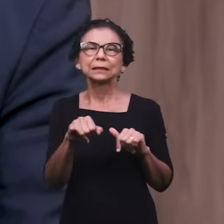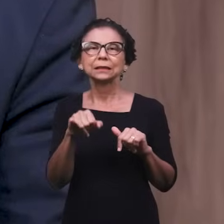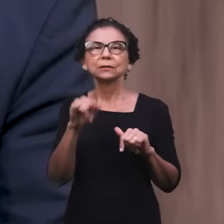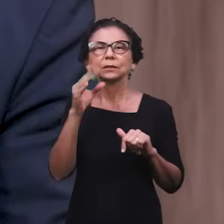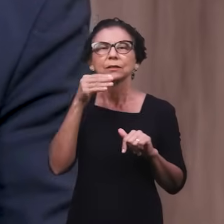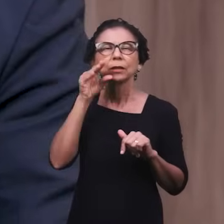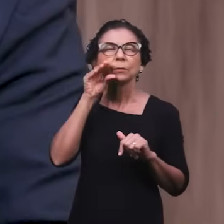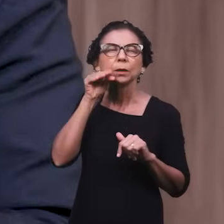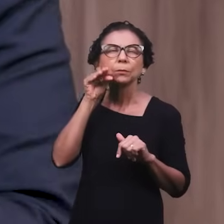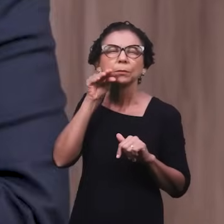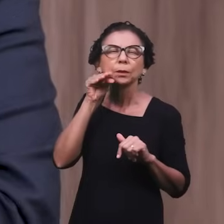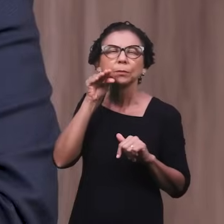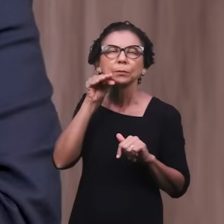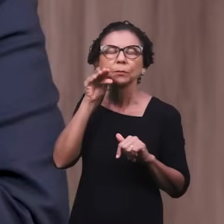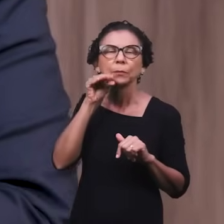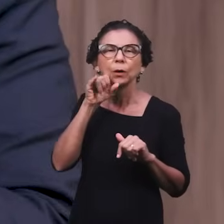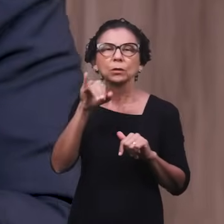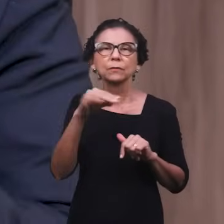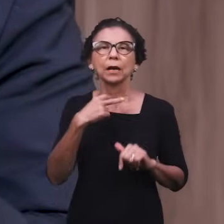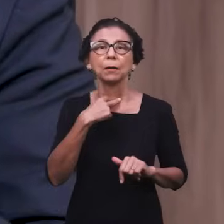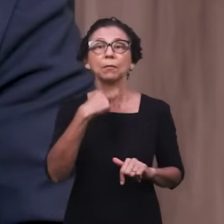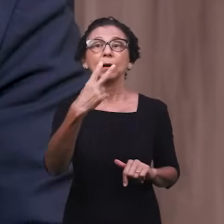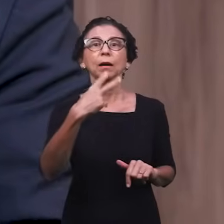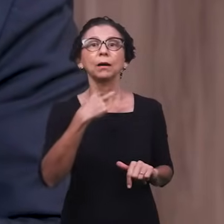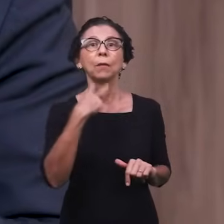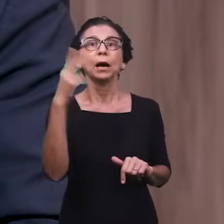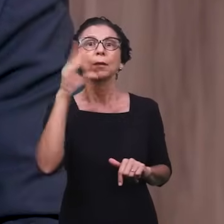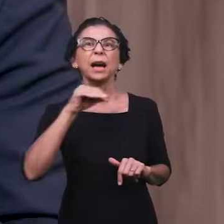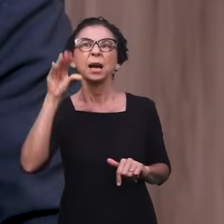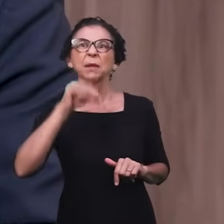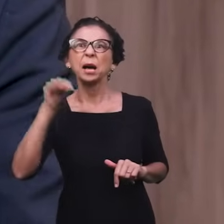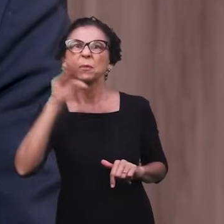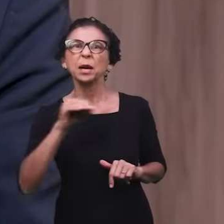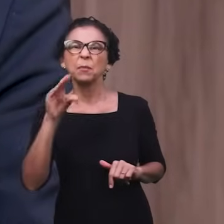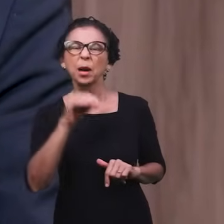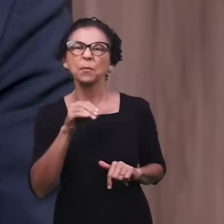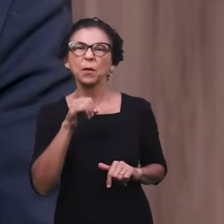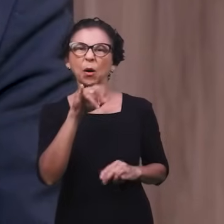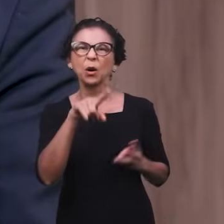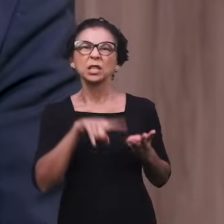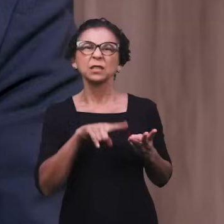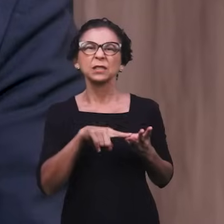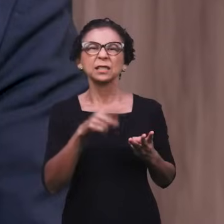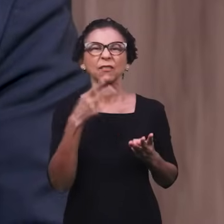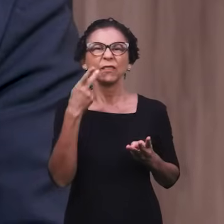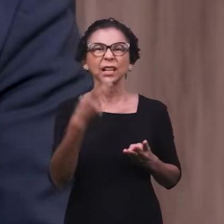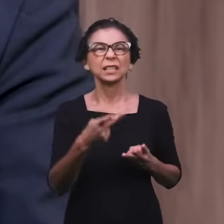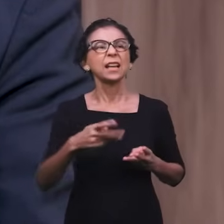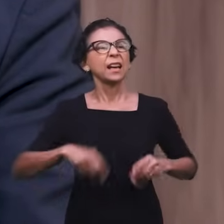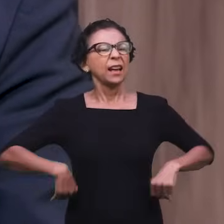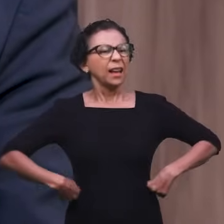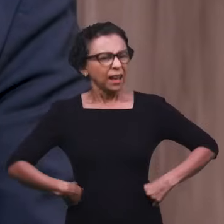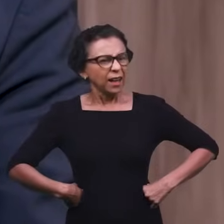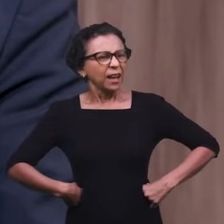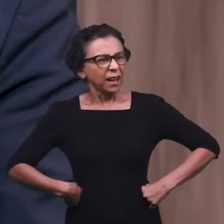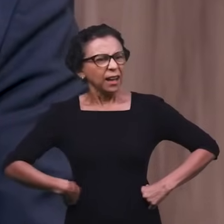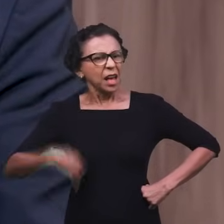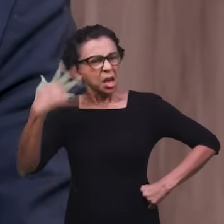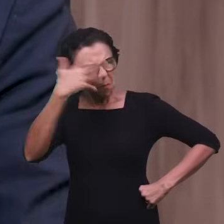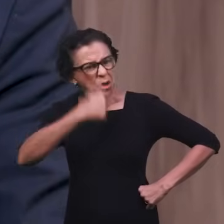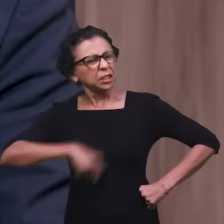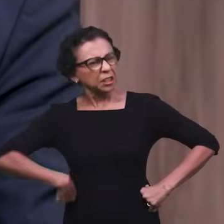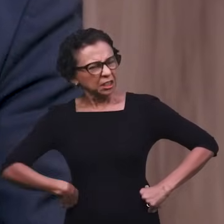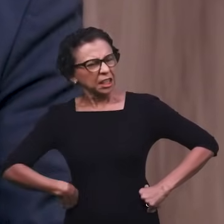fala baixinho, se você fala gritando, né? Ou se você fala com ironia, né? Que bonito, hein? Então, assim, na verdade, a mãe já